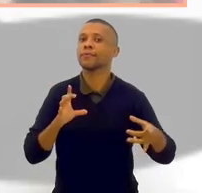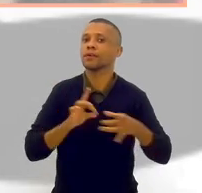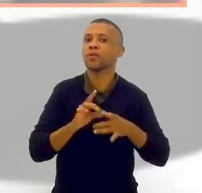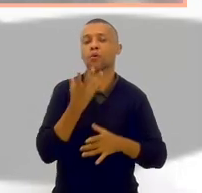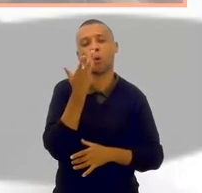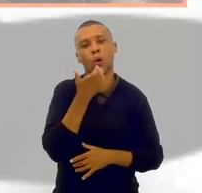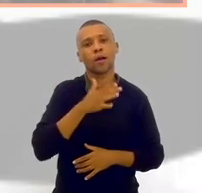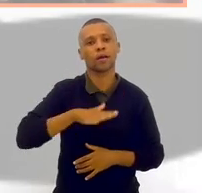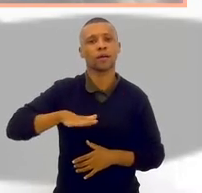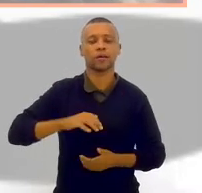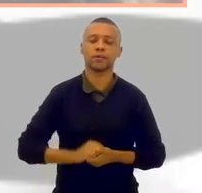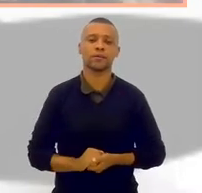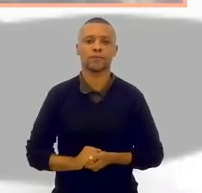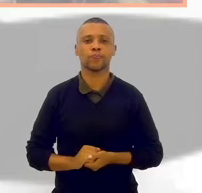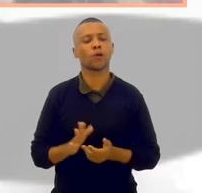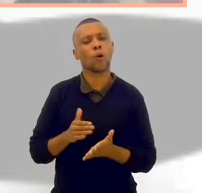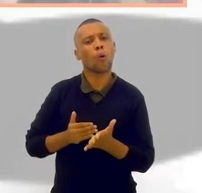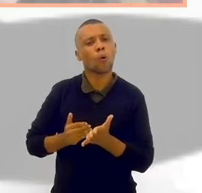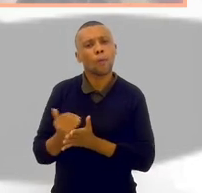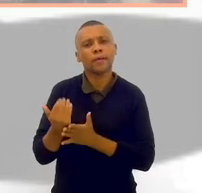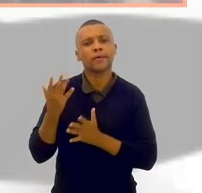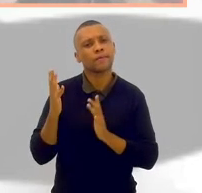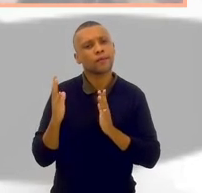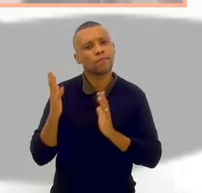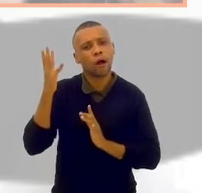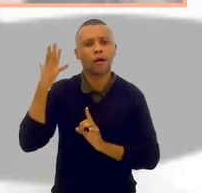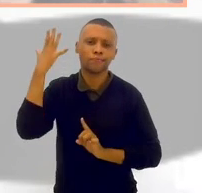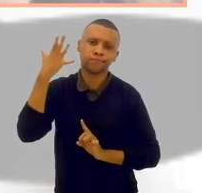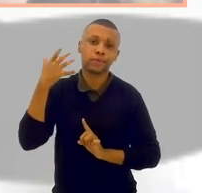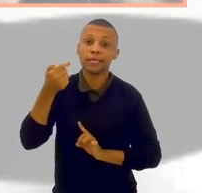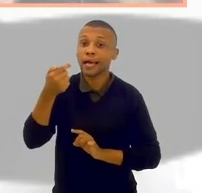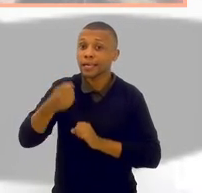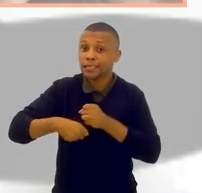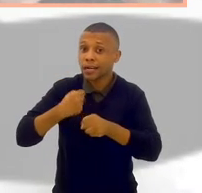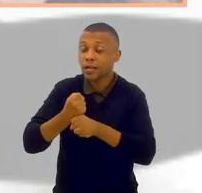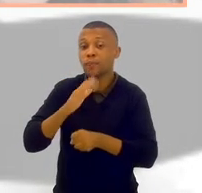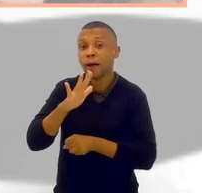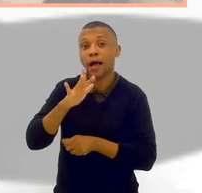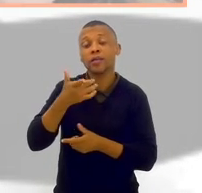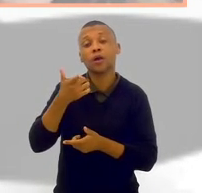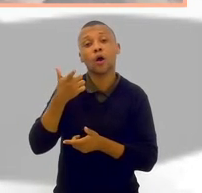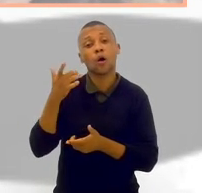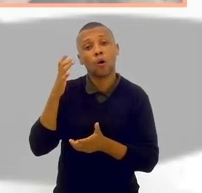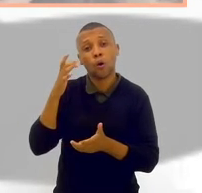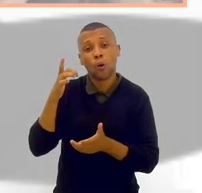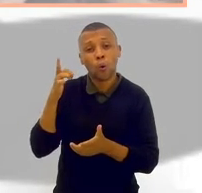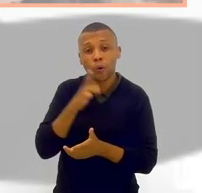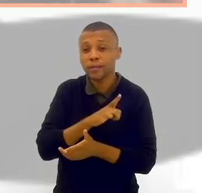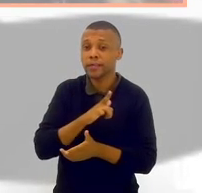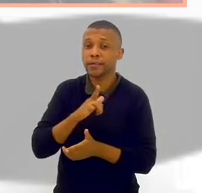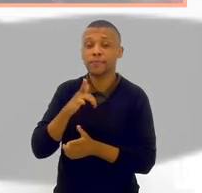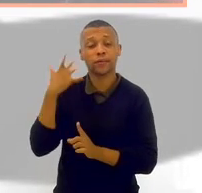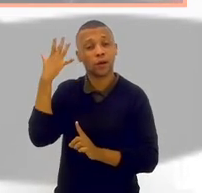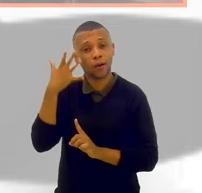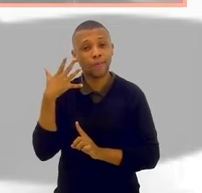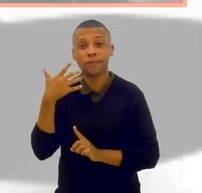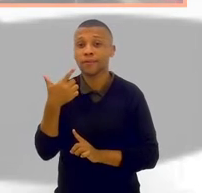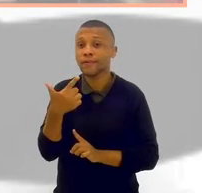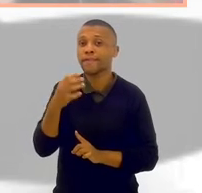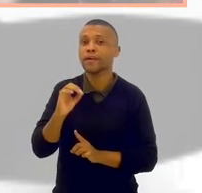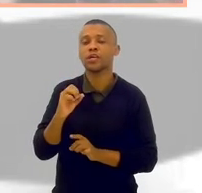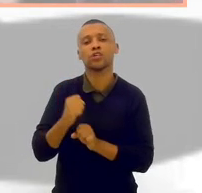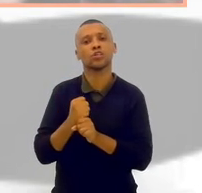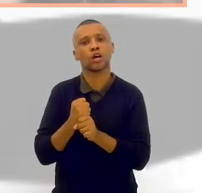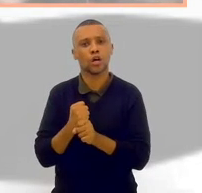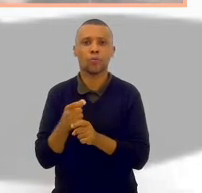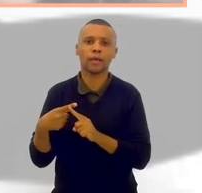criança. Então, eu Olha. comecei a fazer esse evento por 7 anos, só que eu fiz por 20 anos. Eu só parei, Uau.